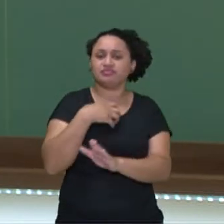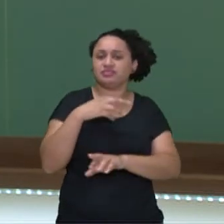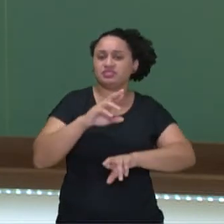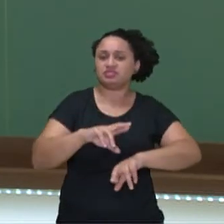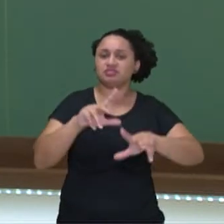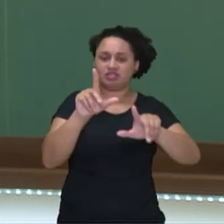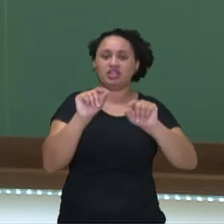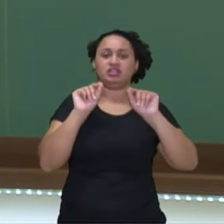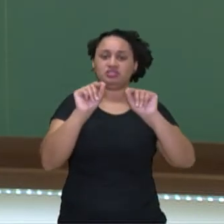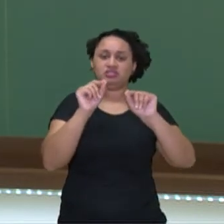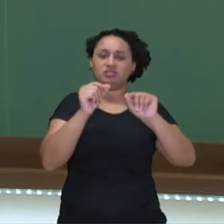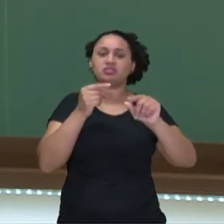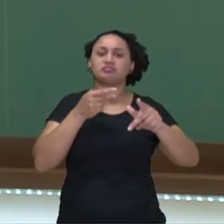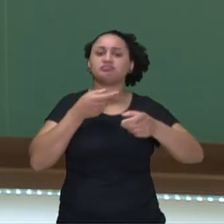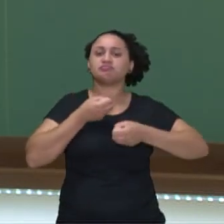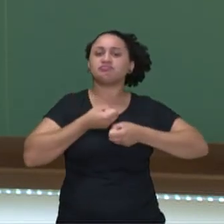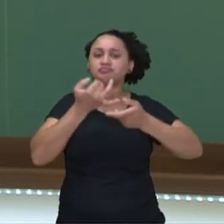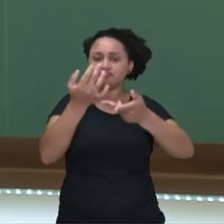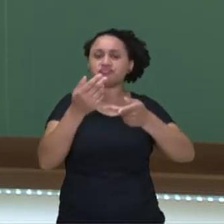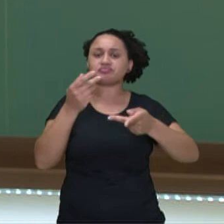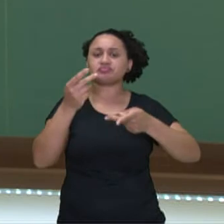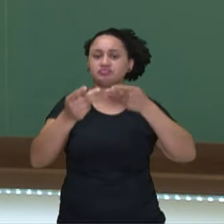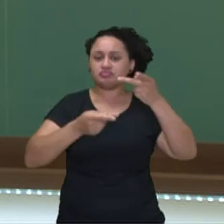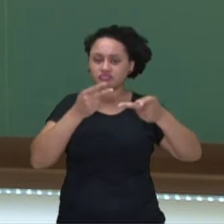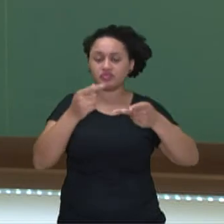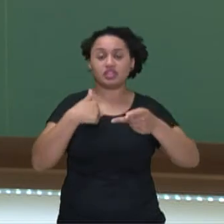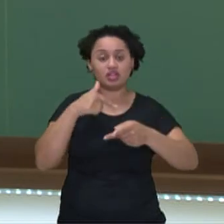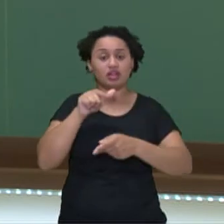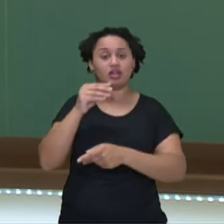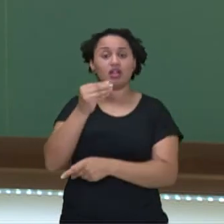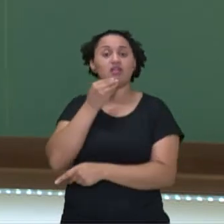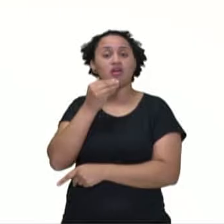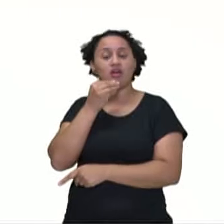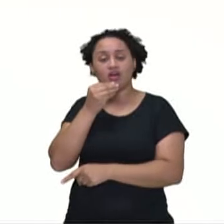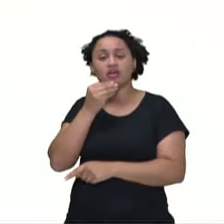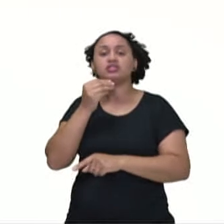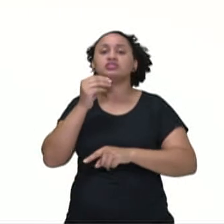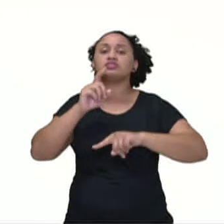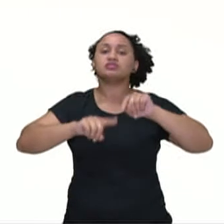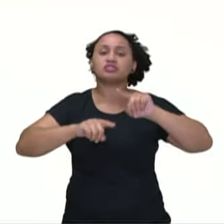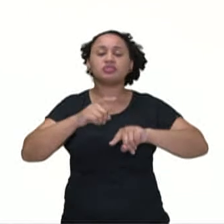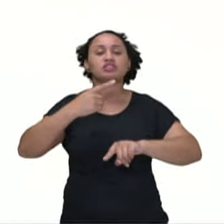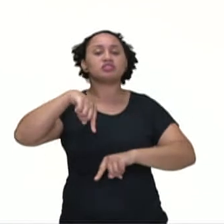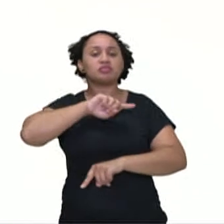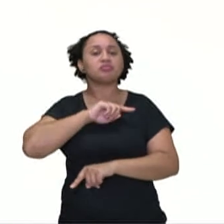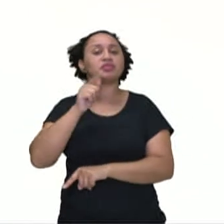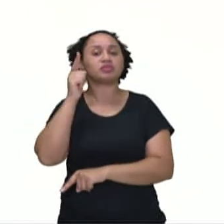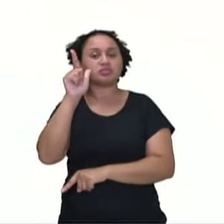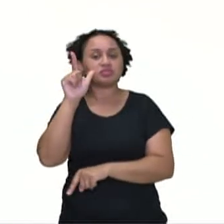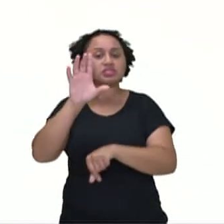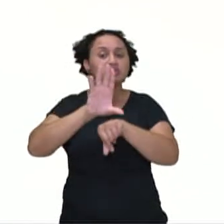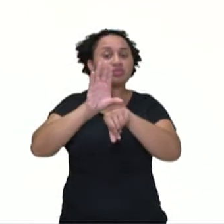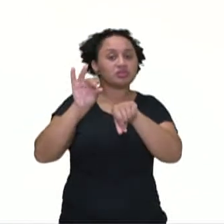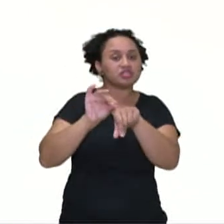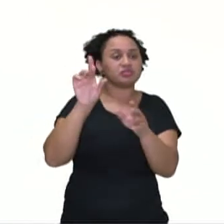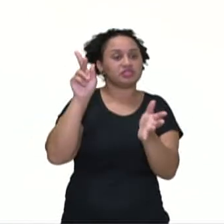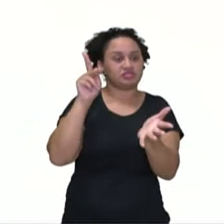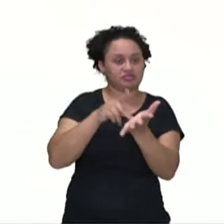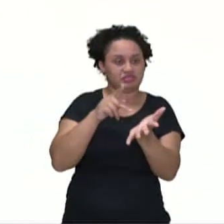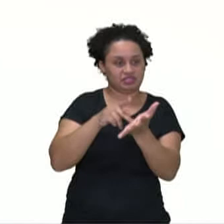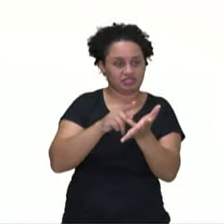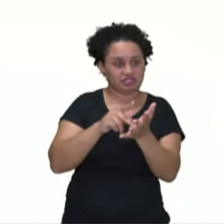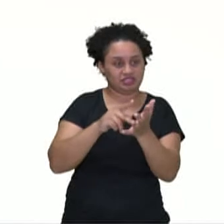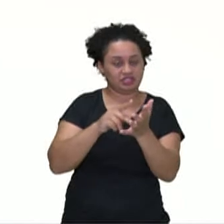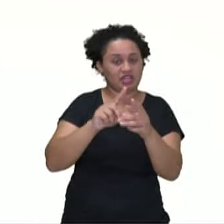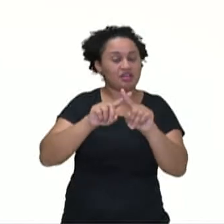nós falamos, tá? Para Aristóteles, a lógica é um instrumento para se alcançar o conhecimento verdadeiro. Já a